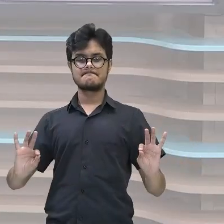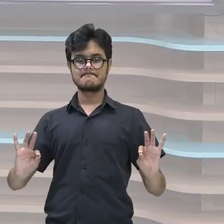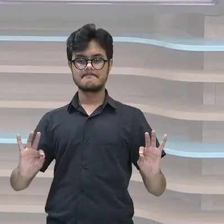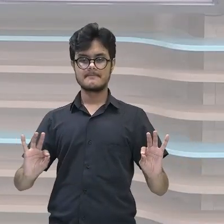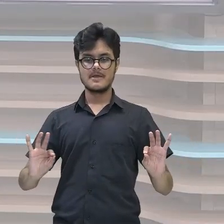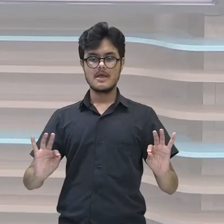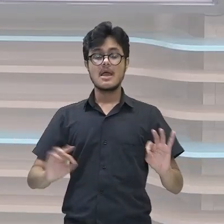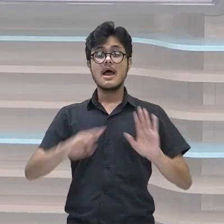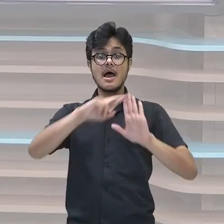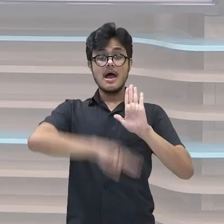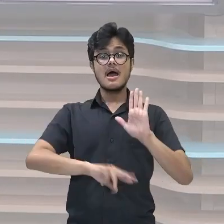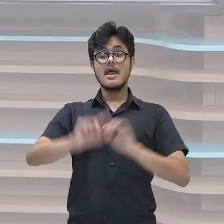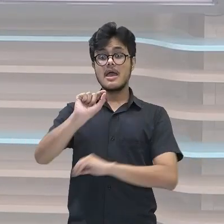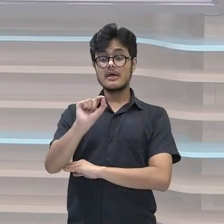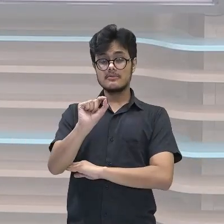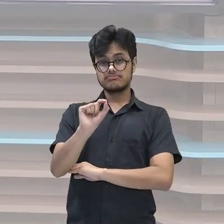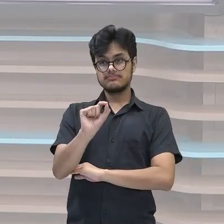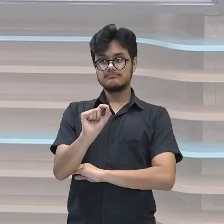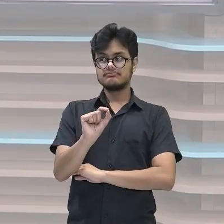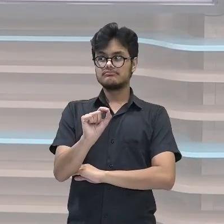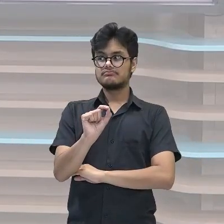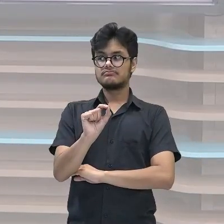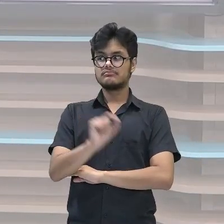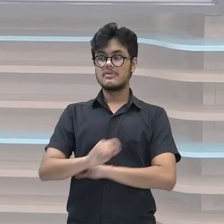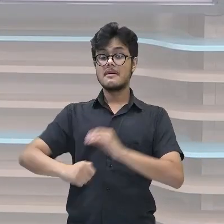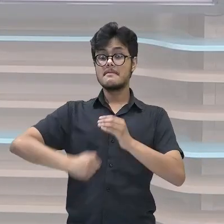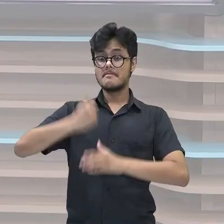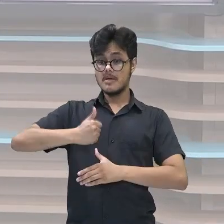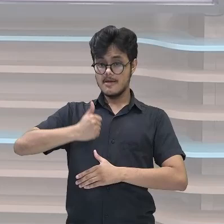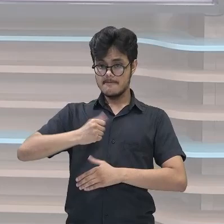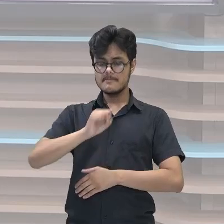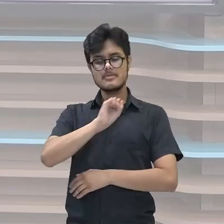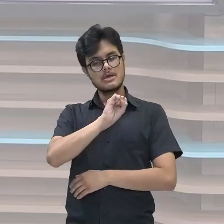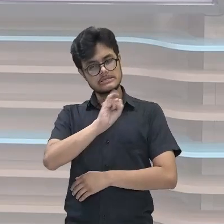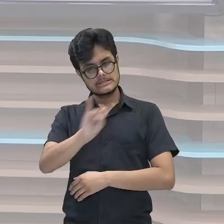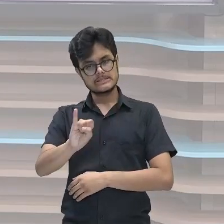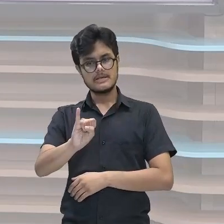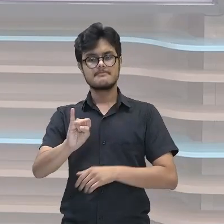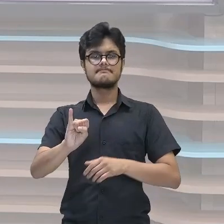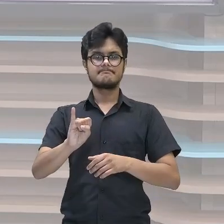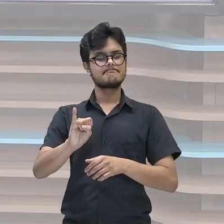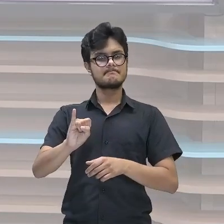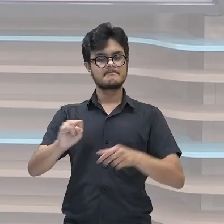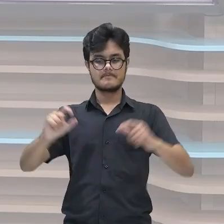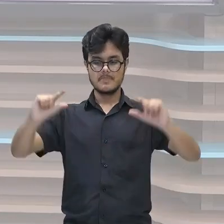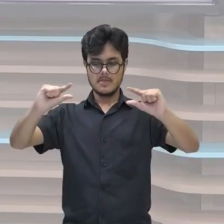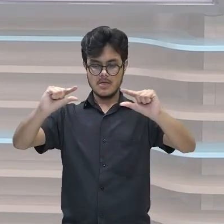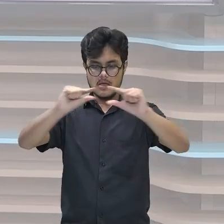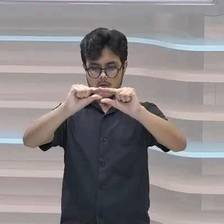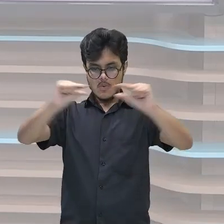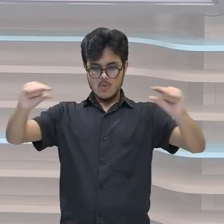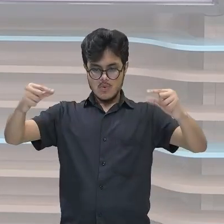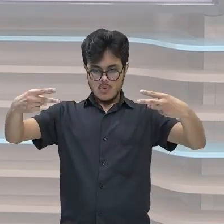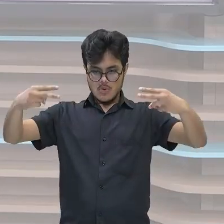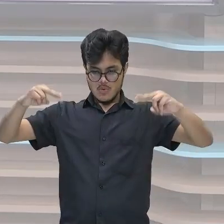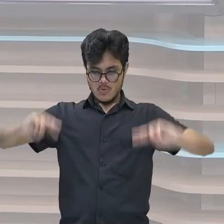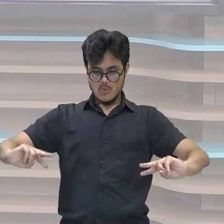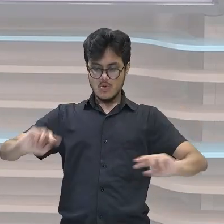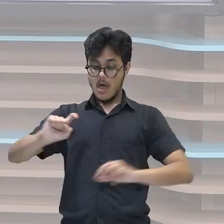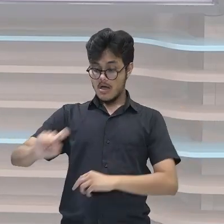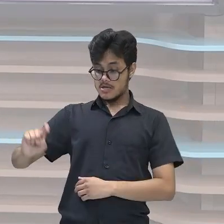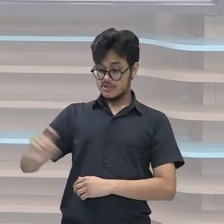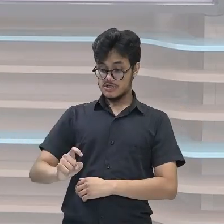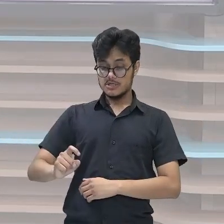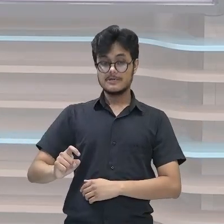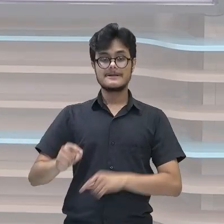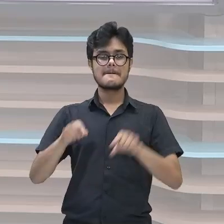é a primeira situação. Se o segmento de reta que você quiser calcular a distância for paralelo ao eixo do x, ou